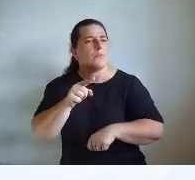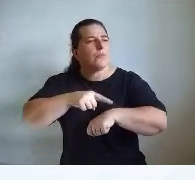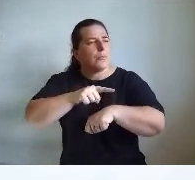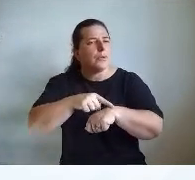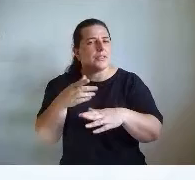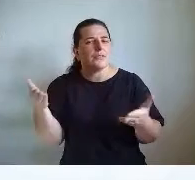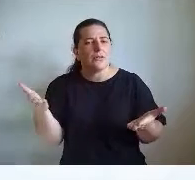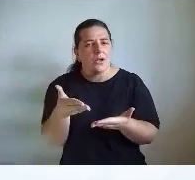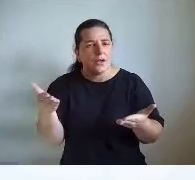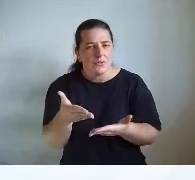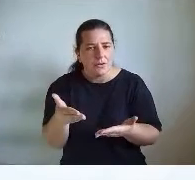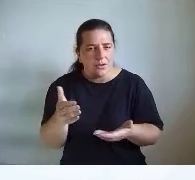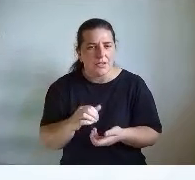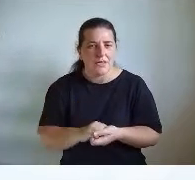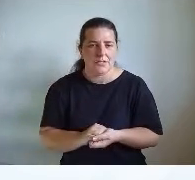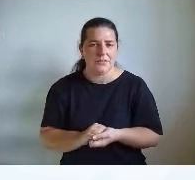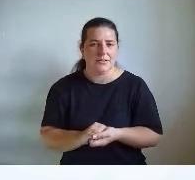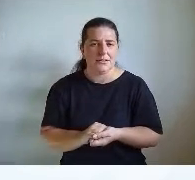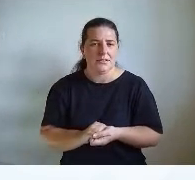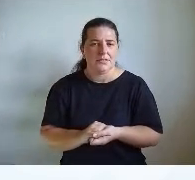digamos,